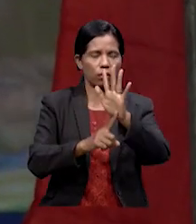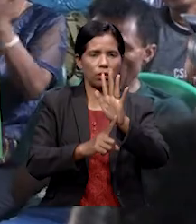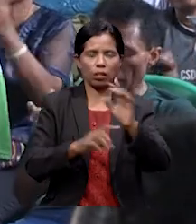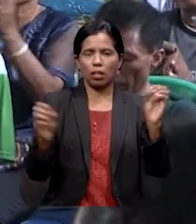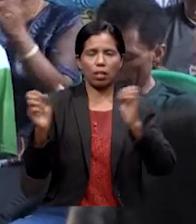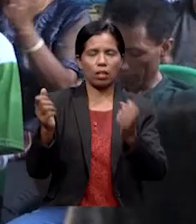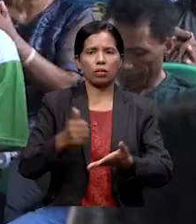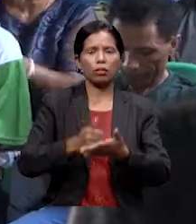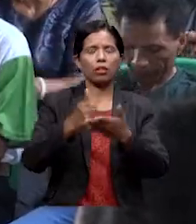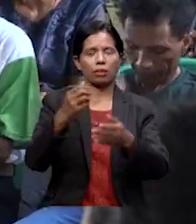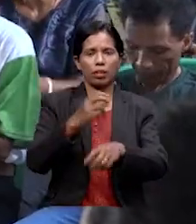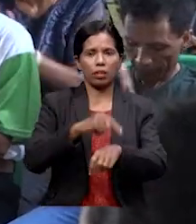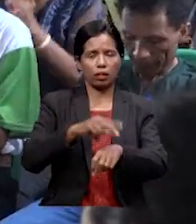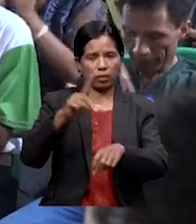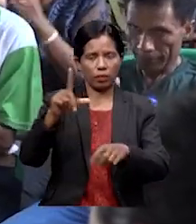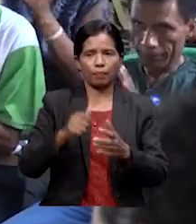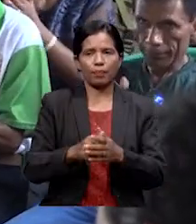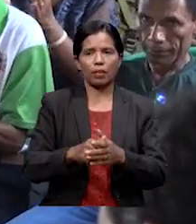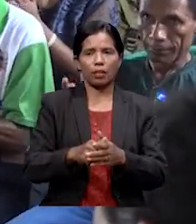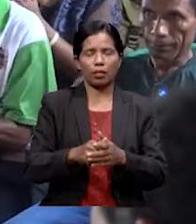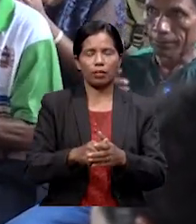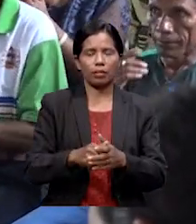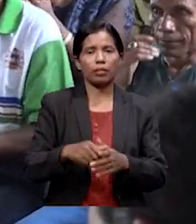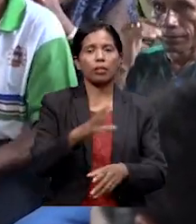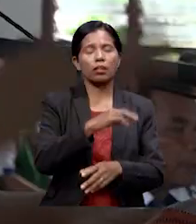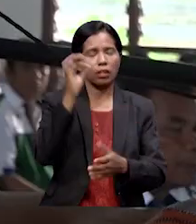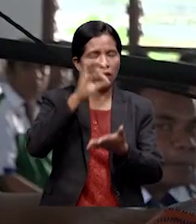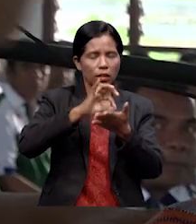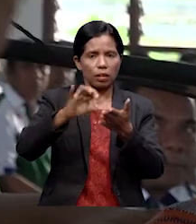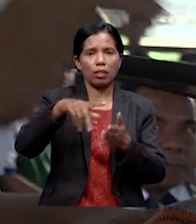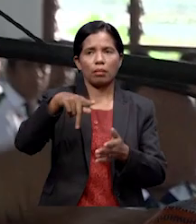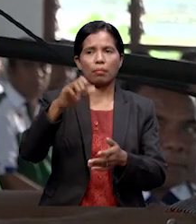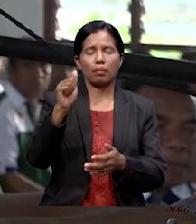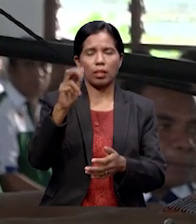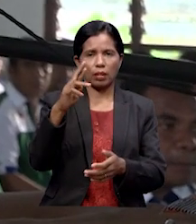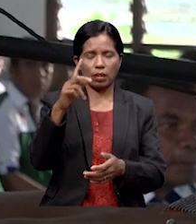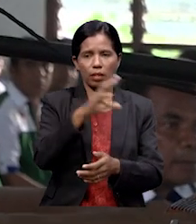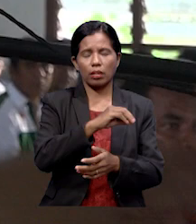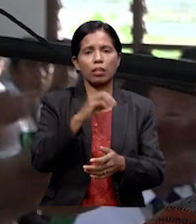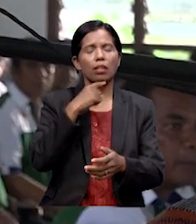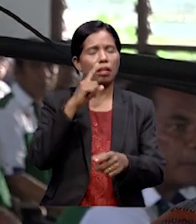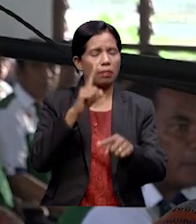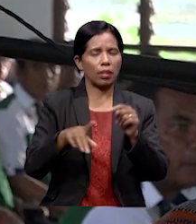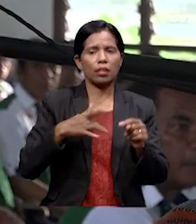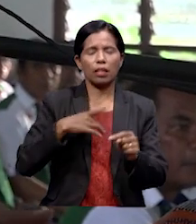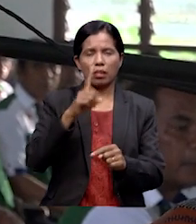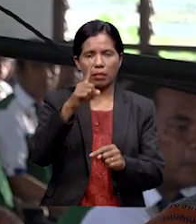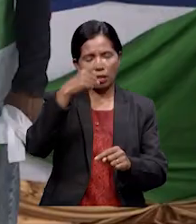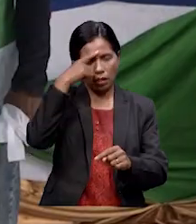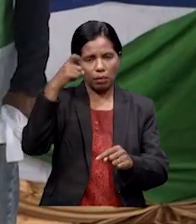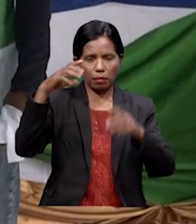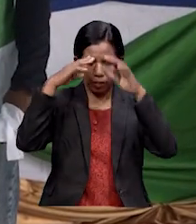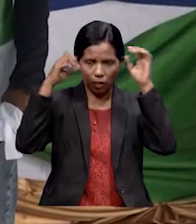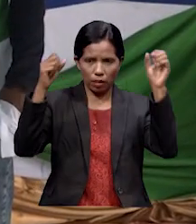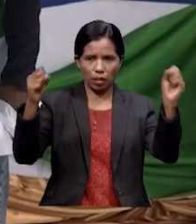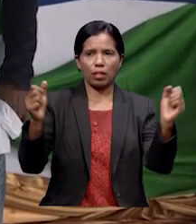nacional. Secretário-Geral do Partido CNRT, Francisco Calvário Lai, russo da militante Oikusi, Atula Belicente Mesak, também presidente no